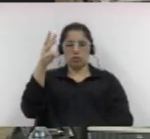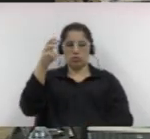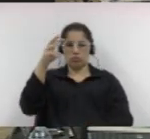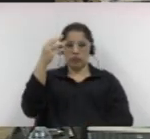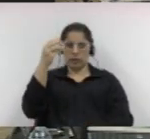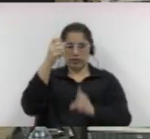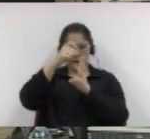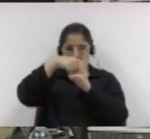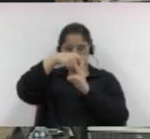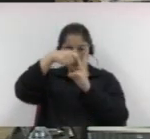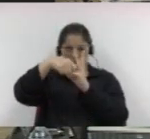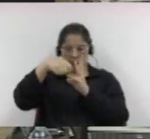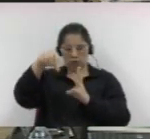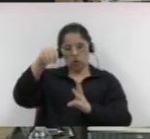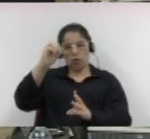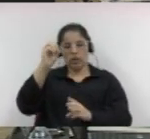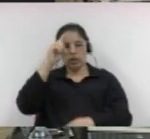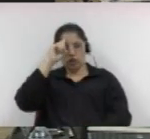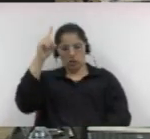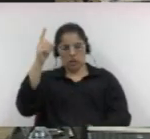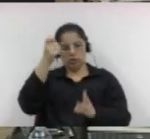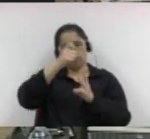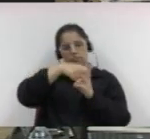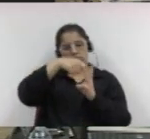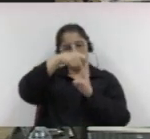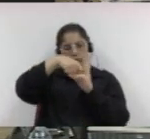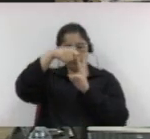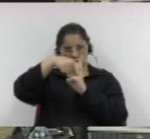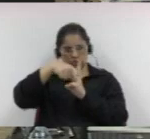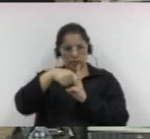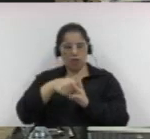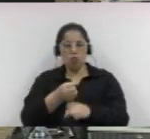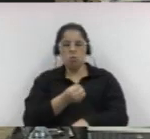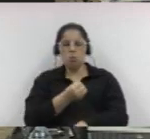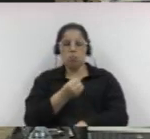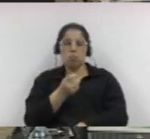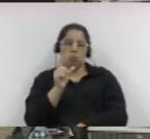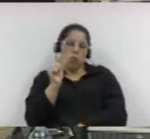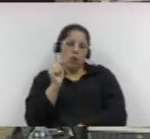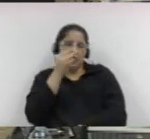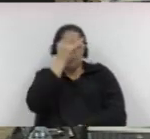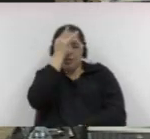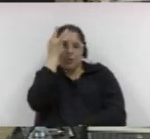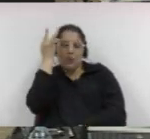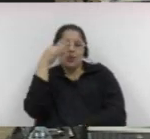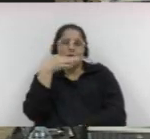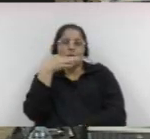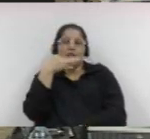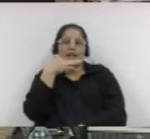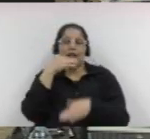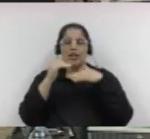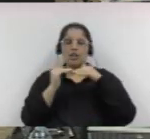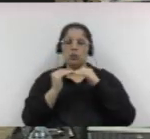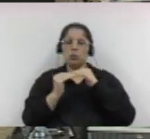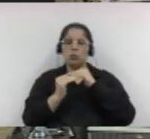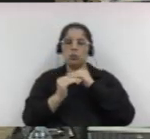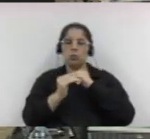E poucas pessoas conhecem mesmo aquela pista que está lá no meio do mato, lá, porque ela está muito abandonada